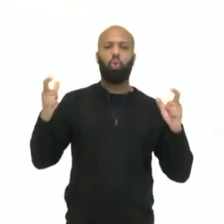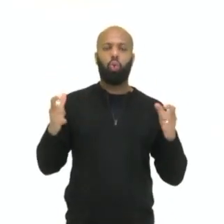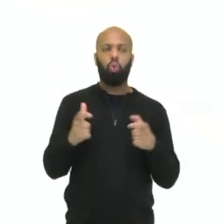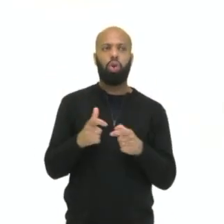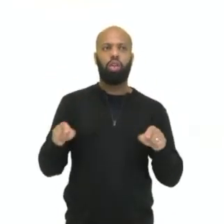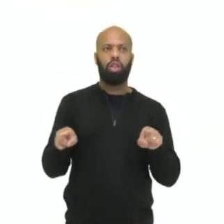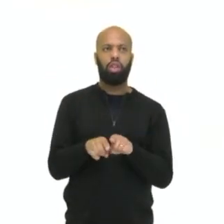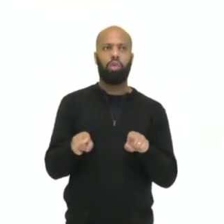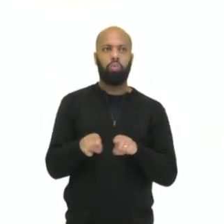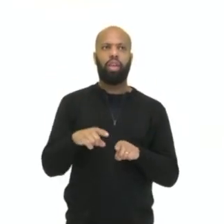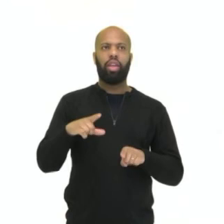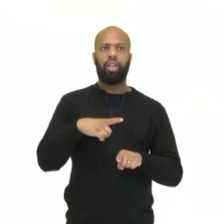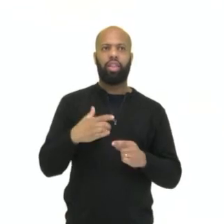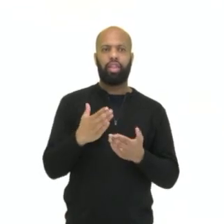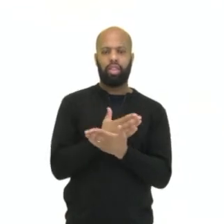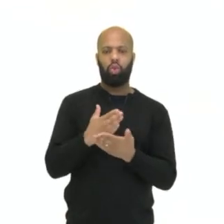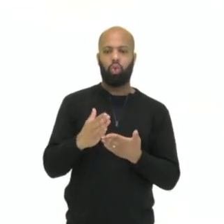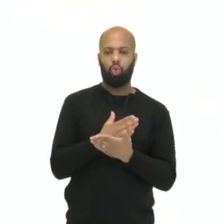de corais, tá?